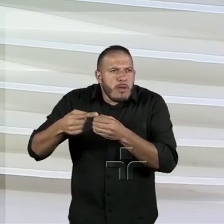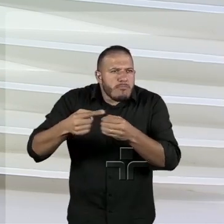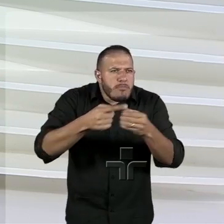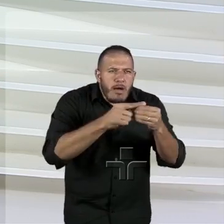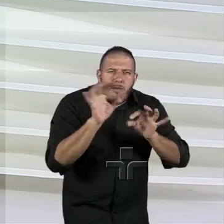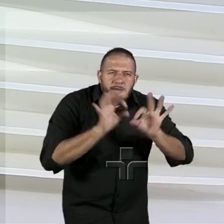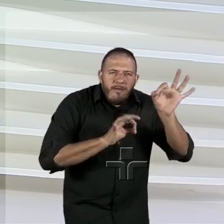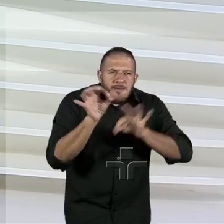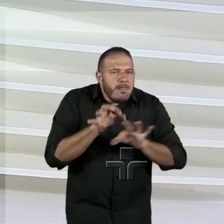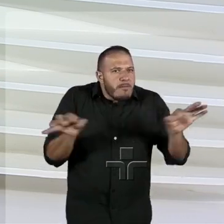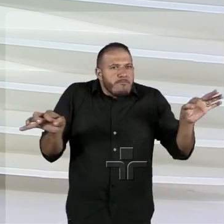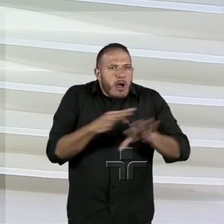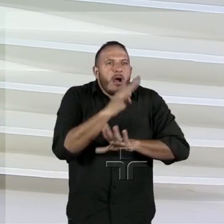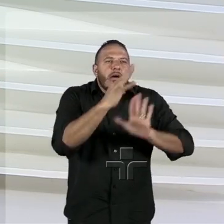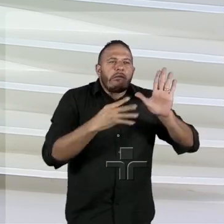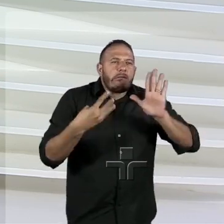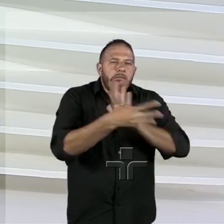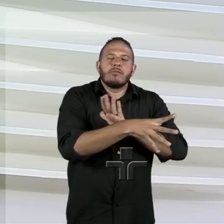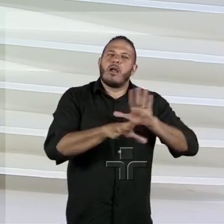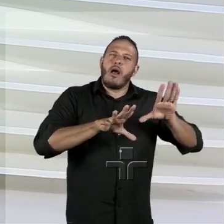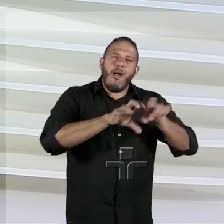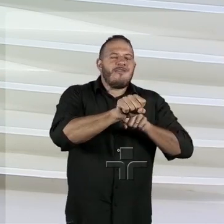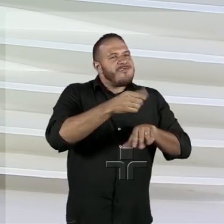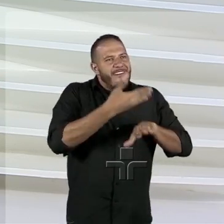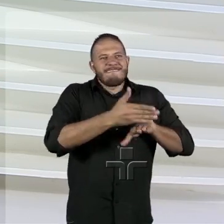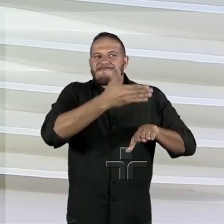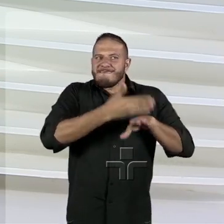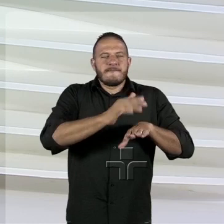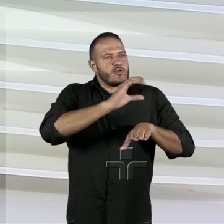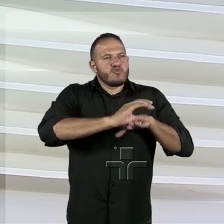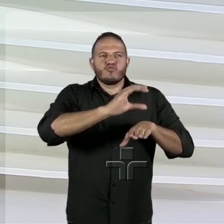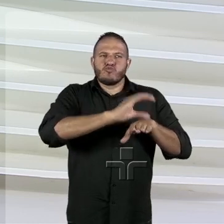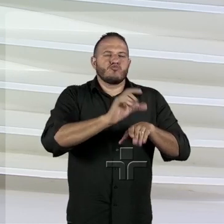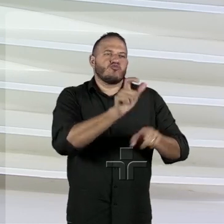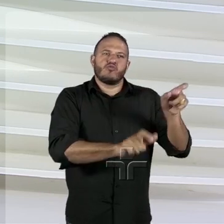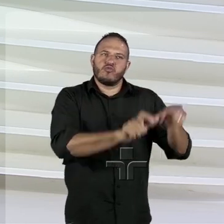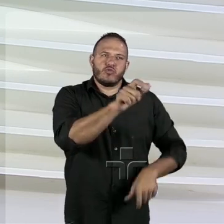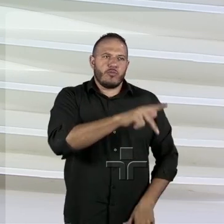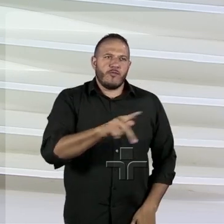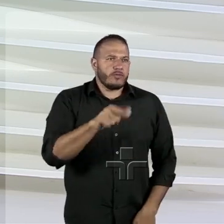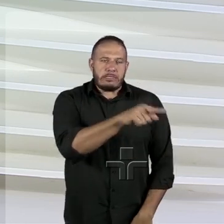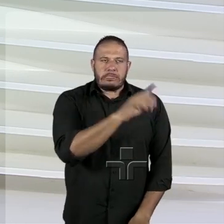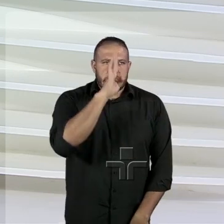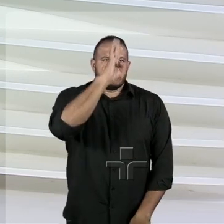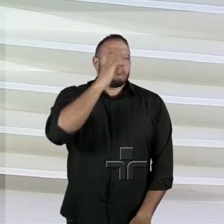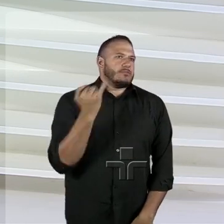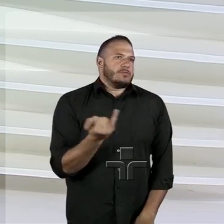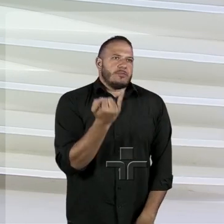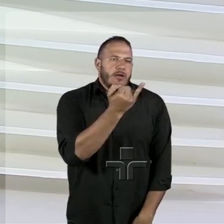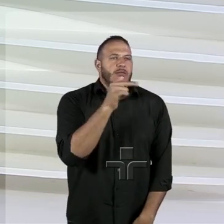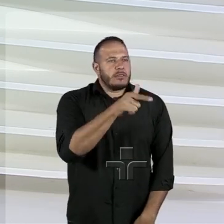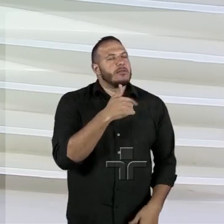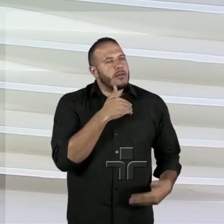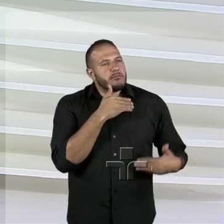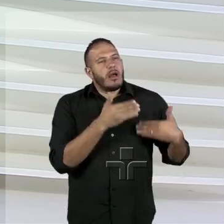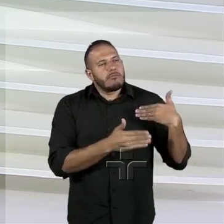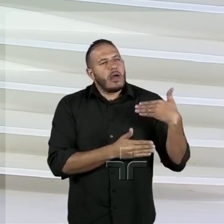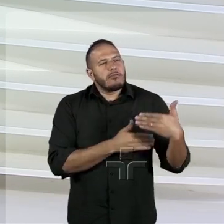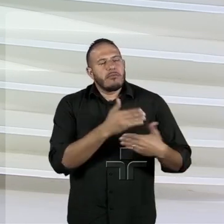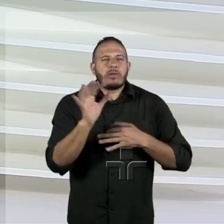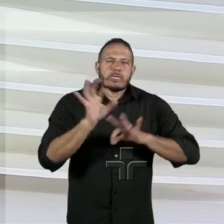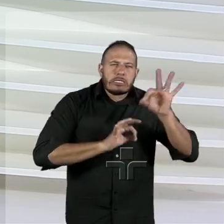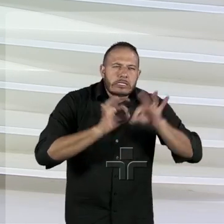currículo, muita formação de professores, porque ele é uma das chaves do sucesso desse processo, a construção de